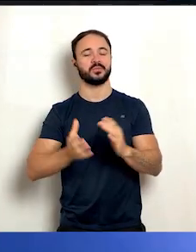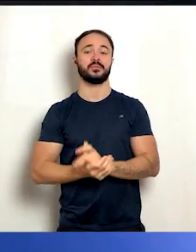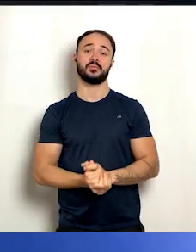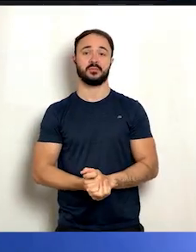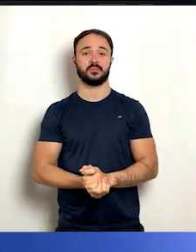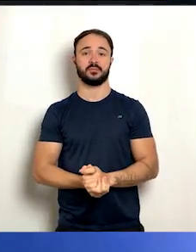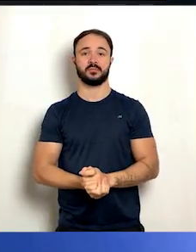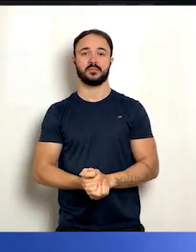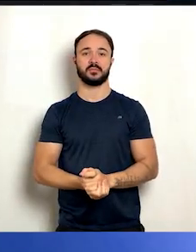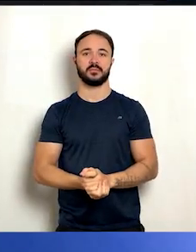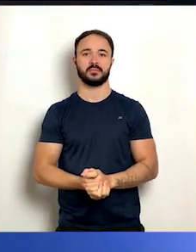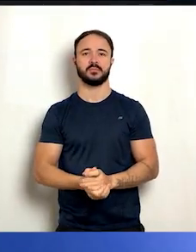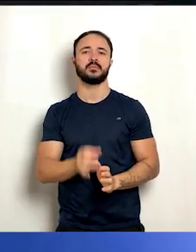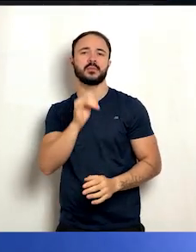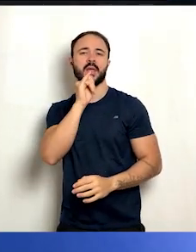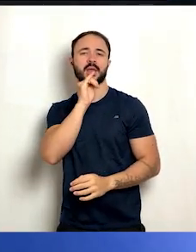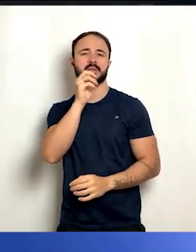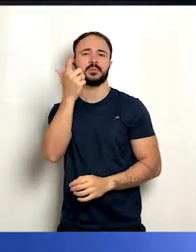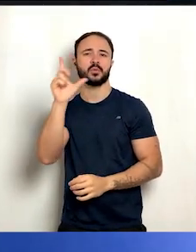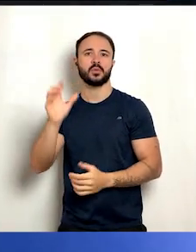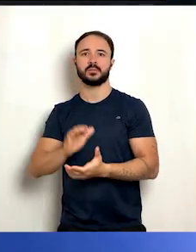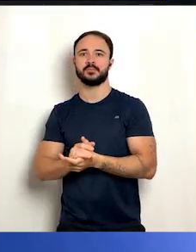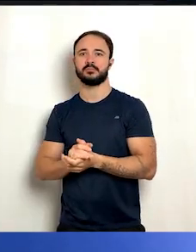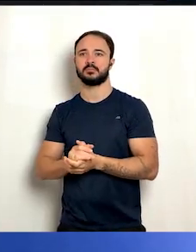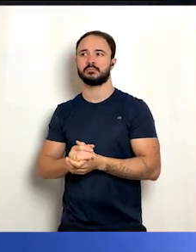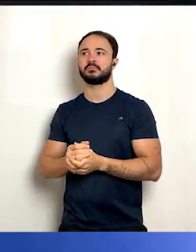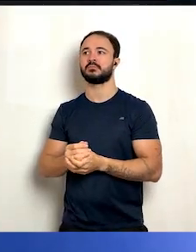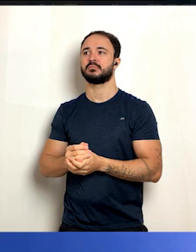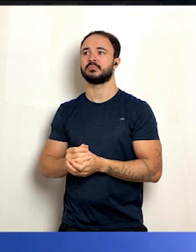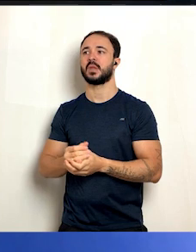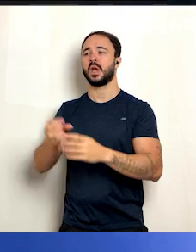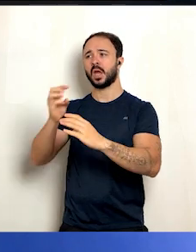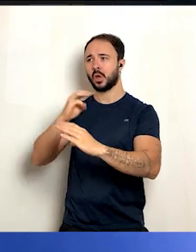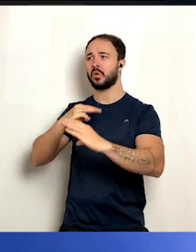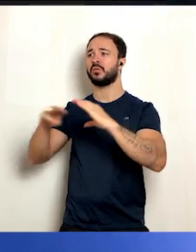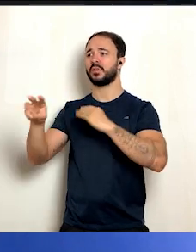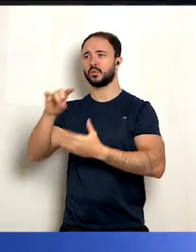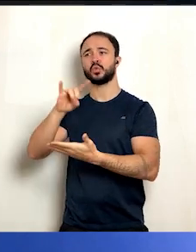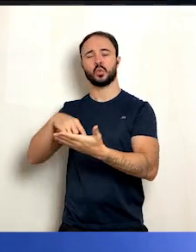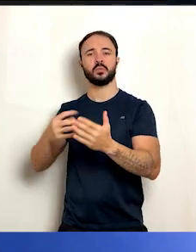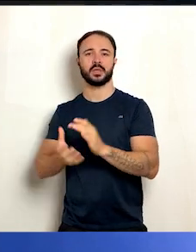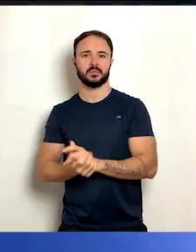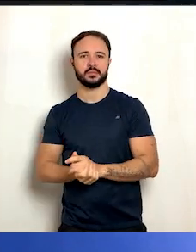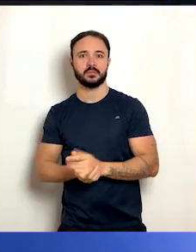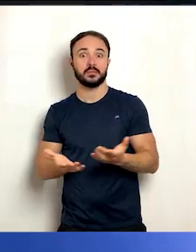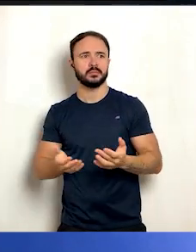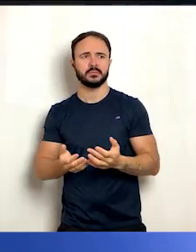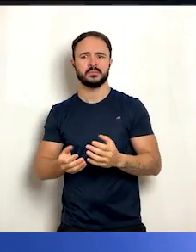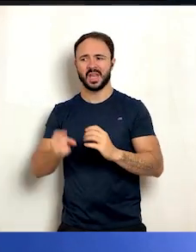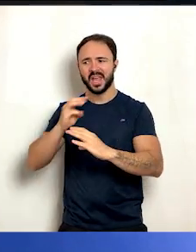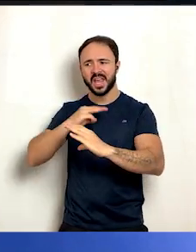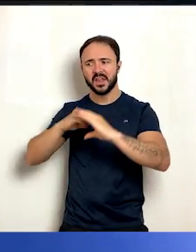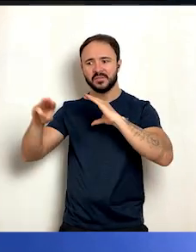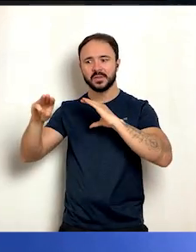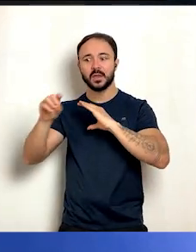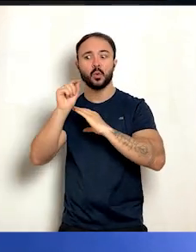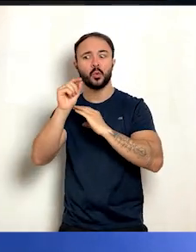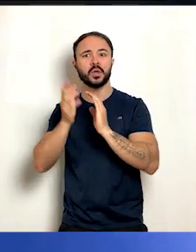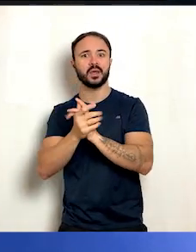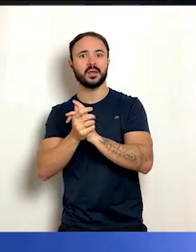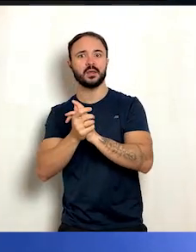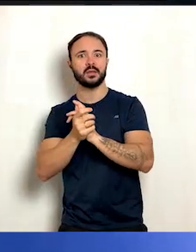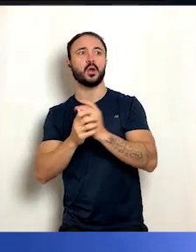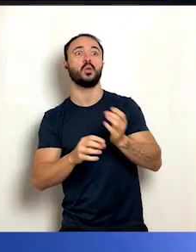Neste segundo exemplo, enviei os documentos. Enviei o quê?